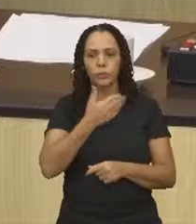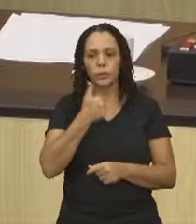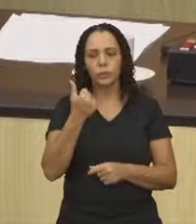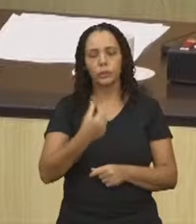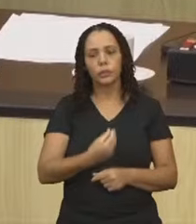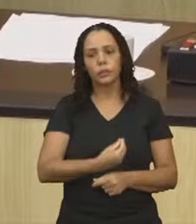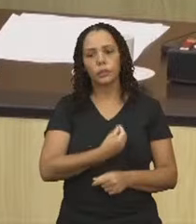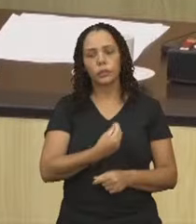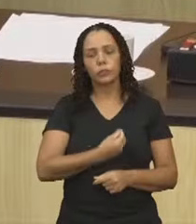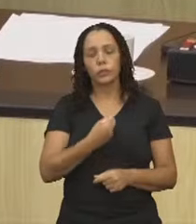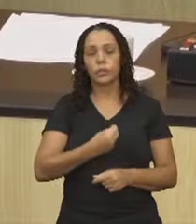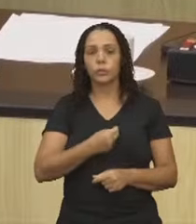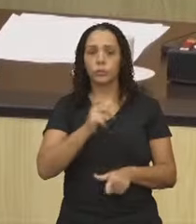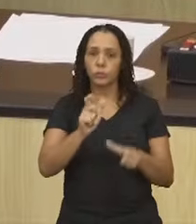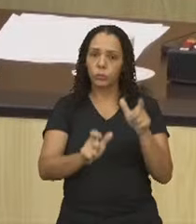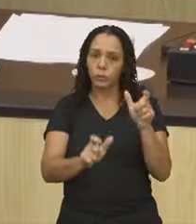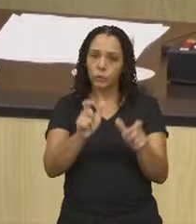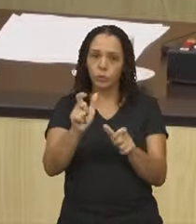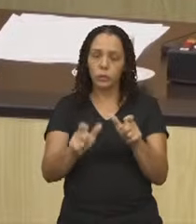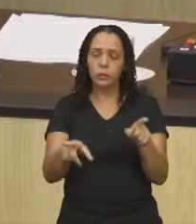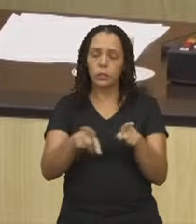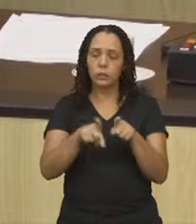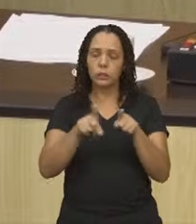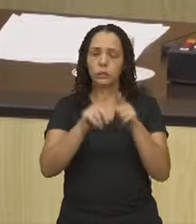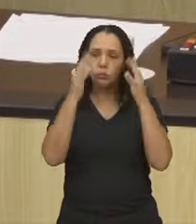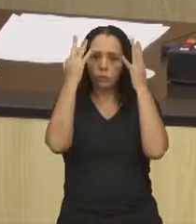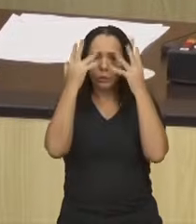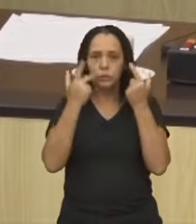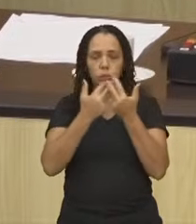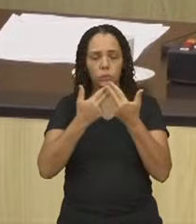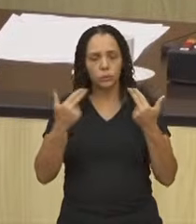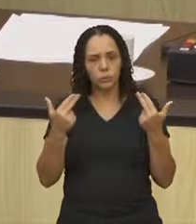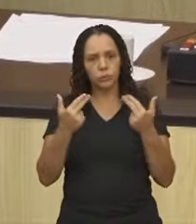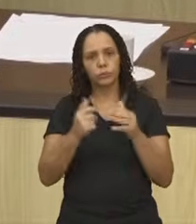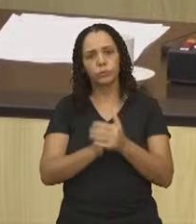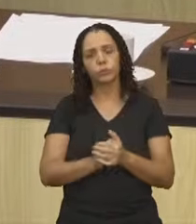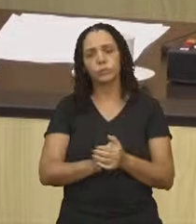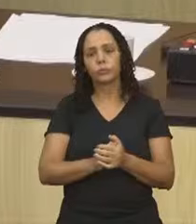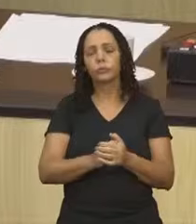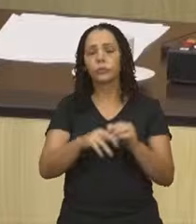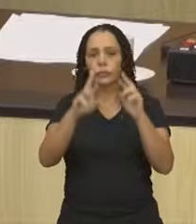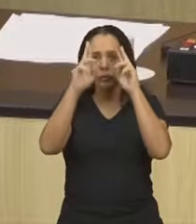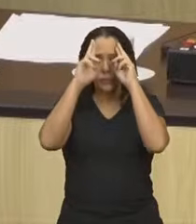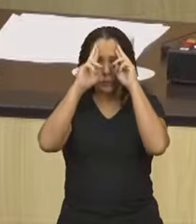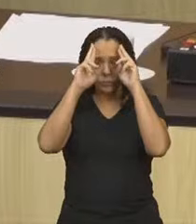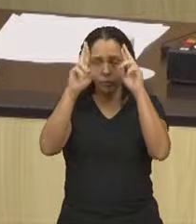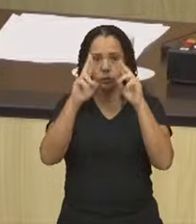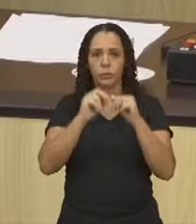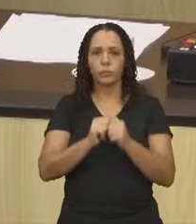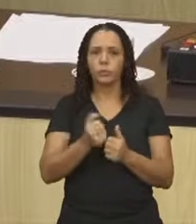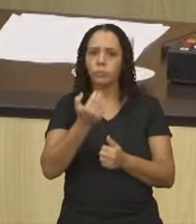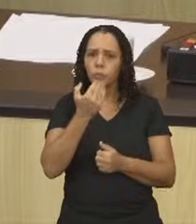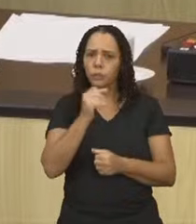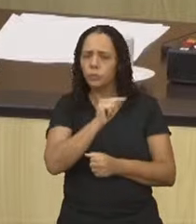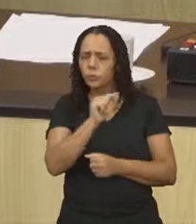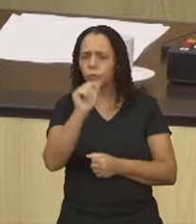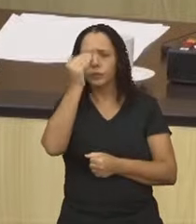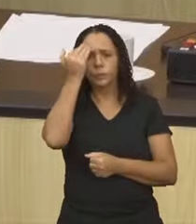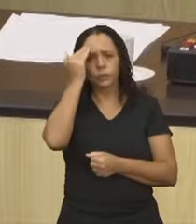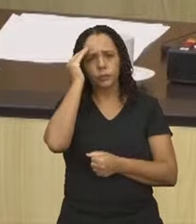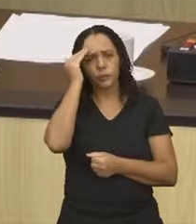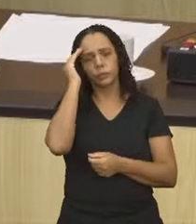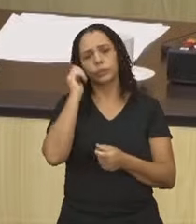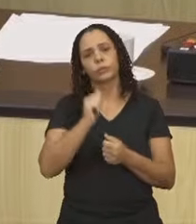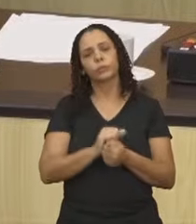dos animais. Assim sendo, muito respeitosamente recorremos à compreensão e aos préstimos do nobre parlamentar